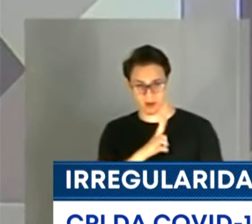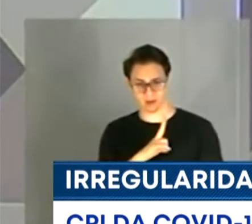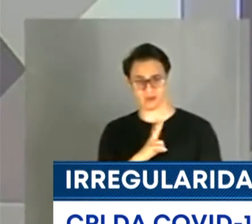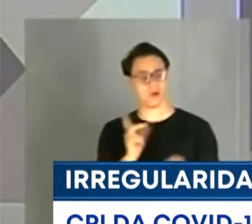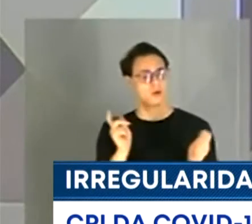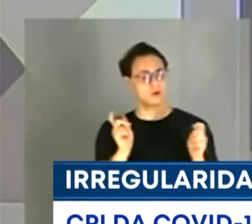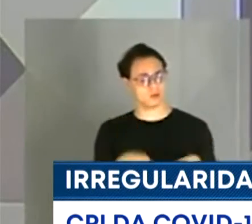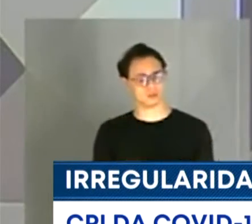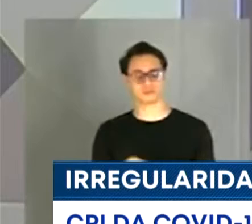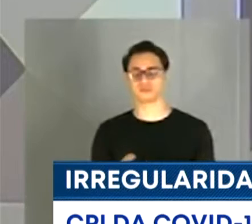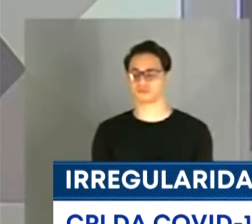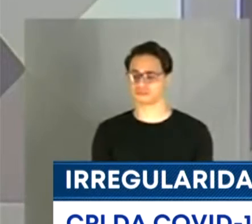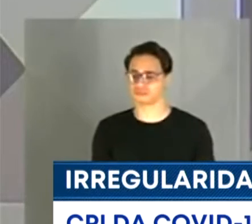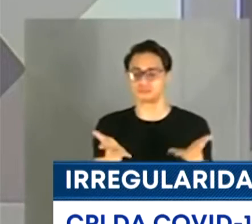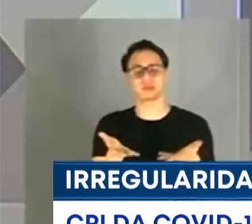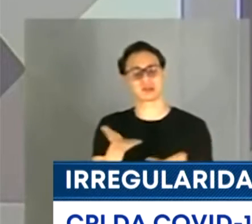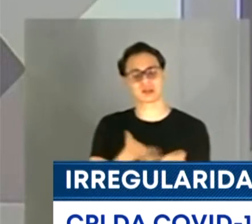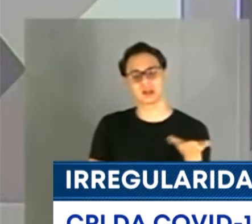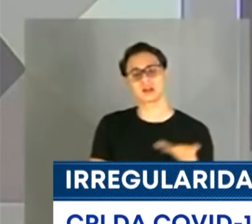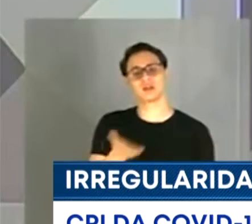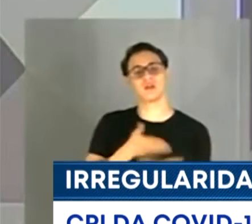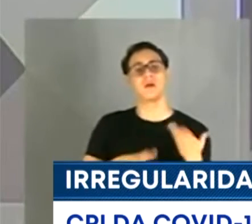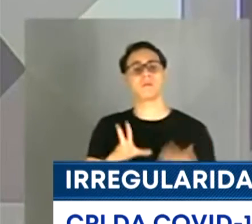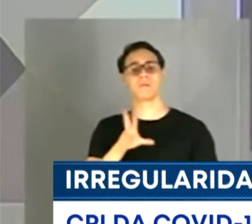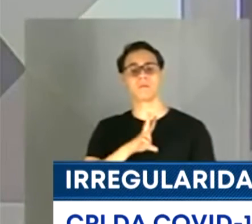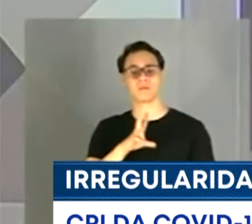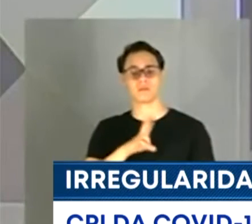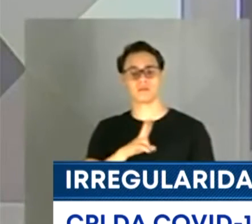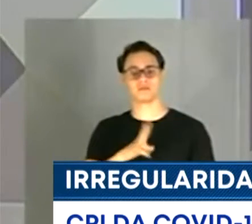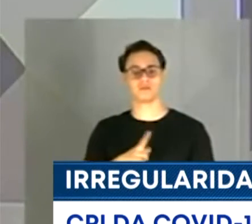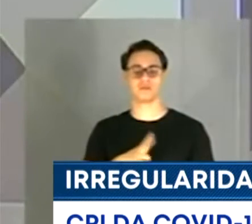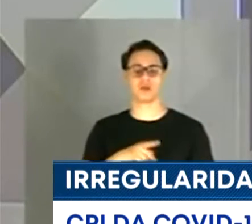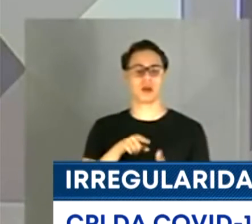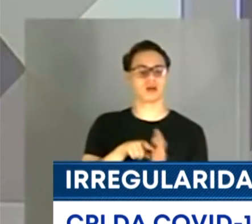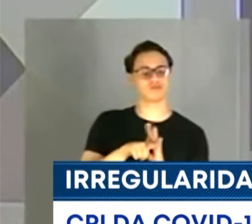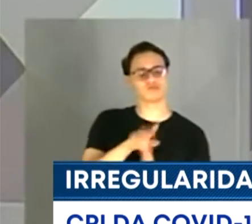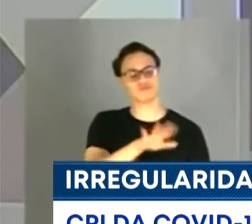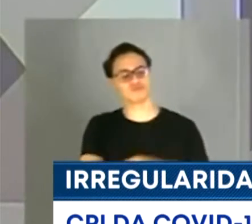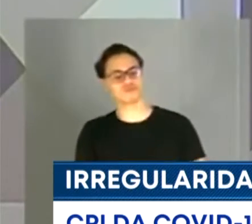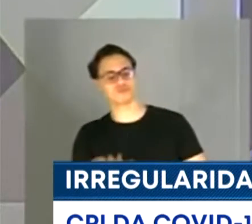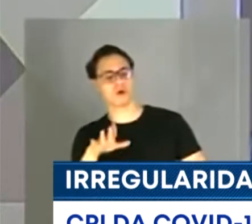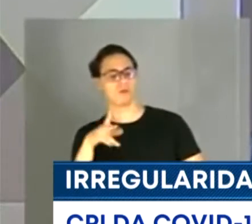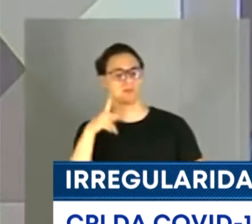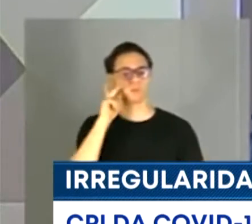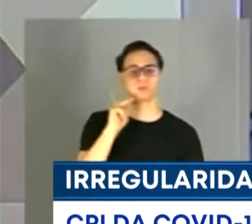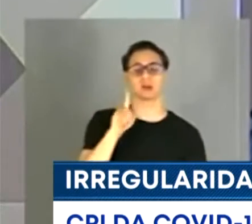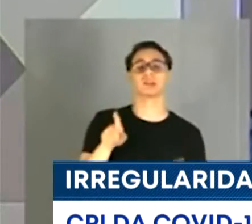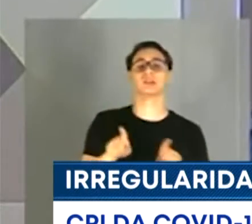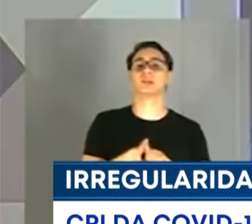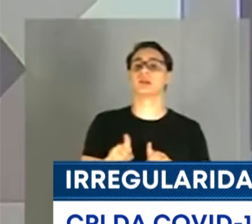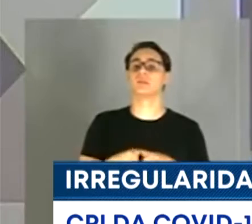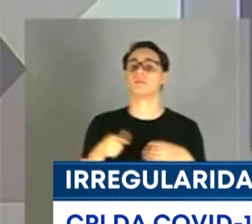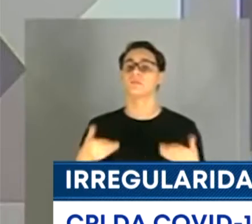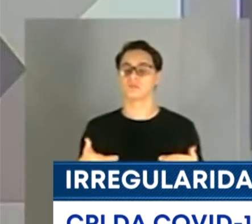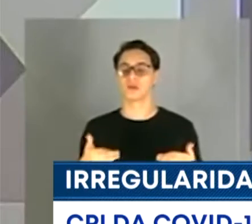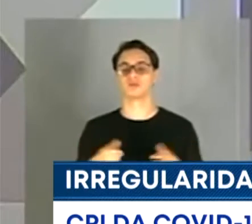promover tratativas privadas, análise de cenário político e,